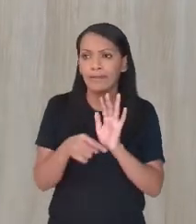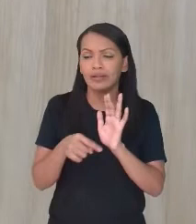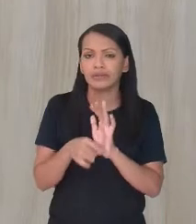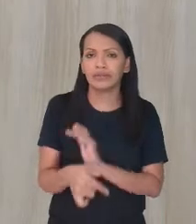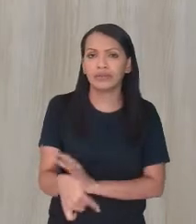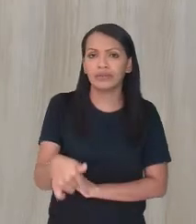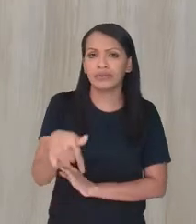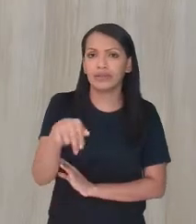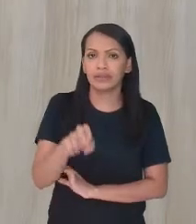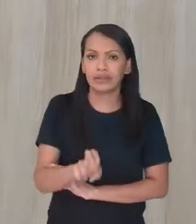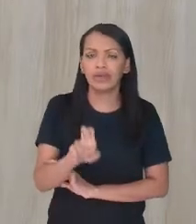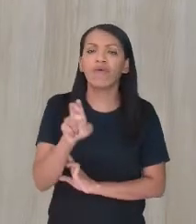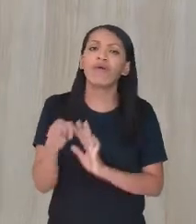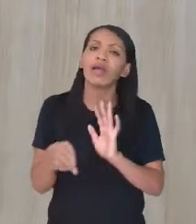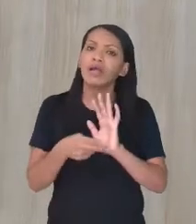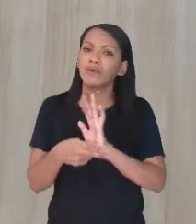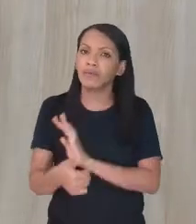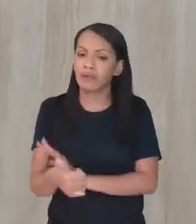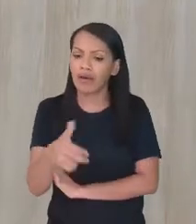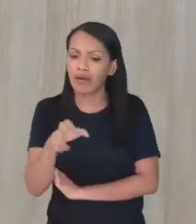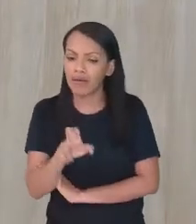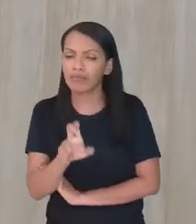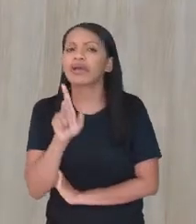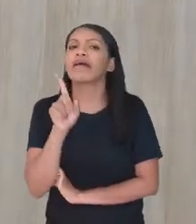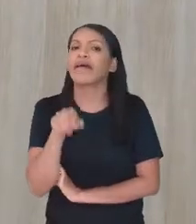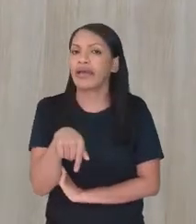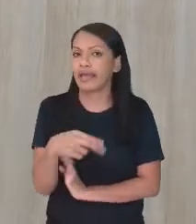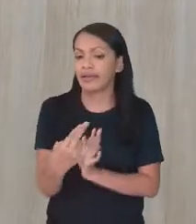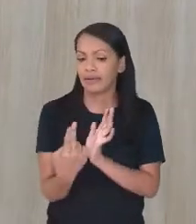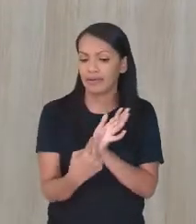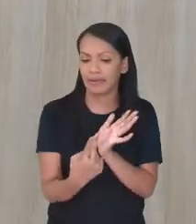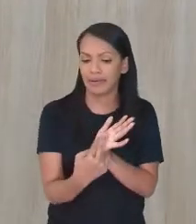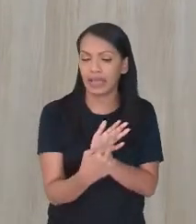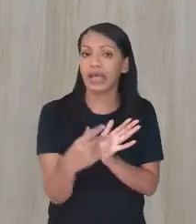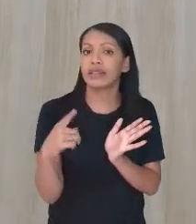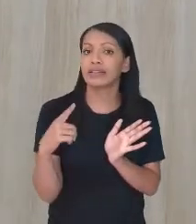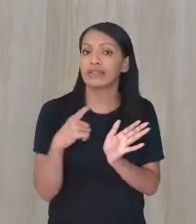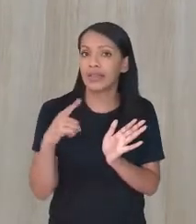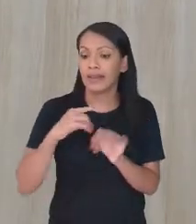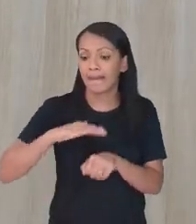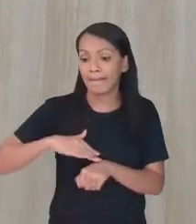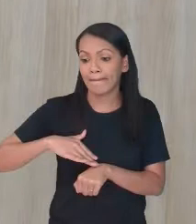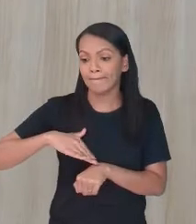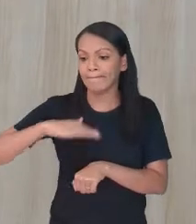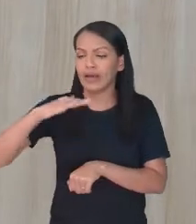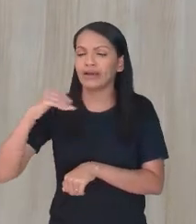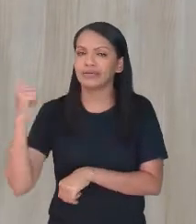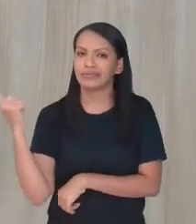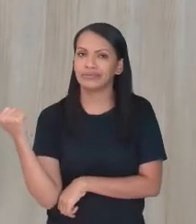resultado 15, que é a quantidade de figurinhas que Luiz tem o quê? A mais. Então, lemos o